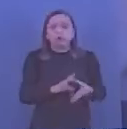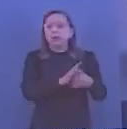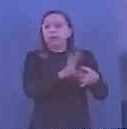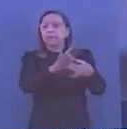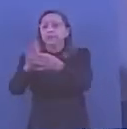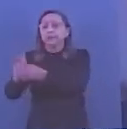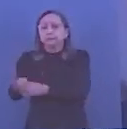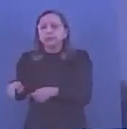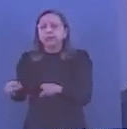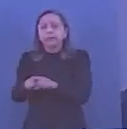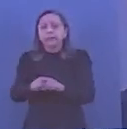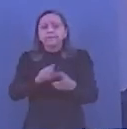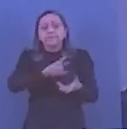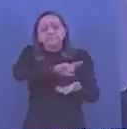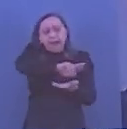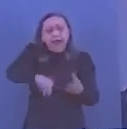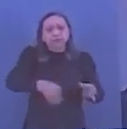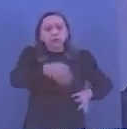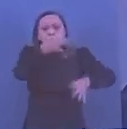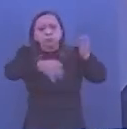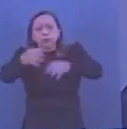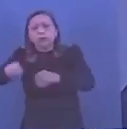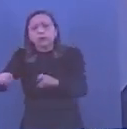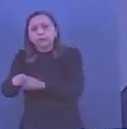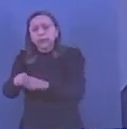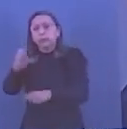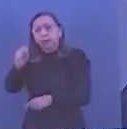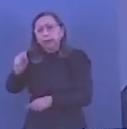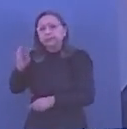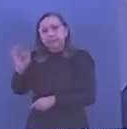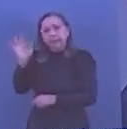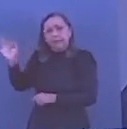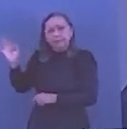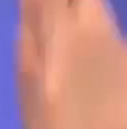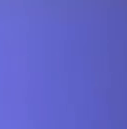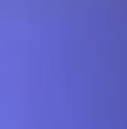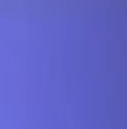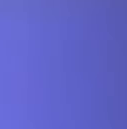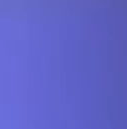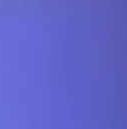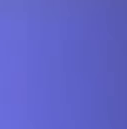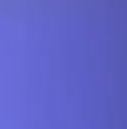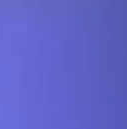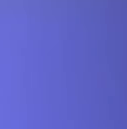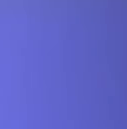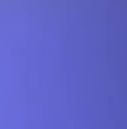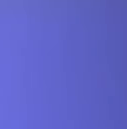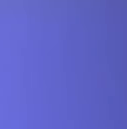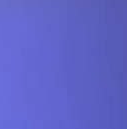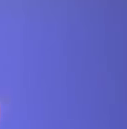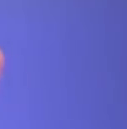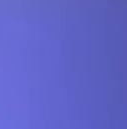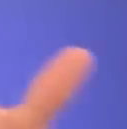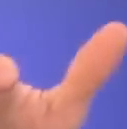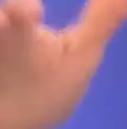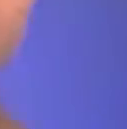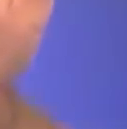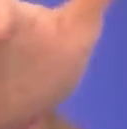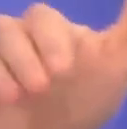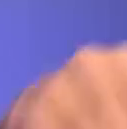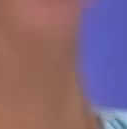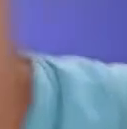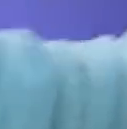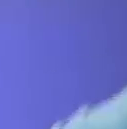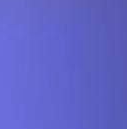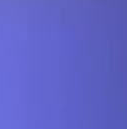país, quem tem da esquerda combativa? Porque, por exemplo, o João Paulo Rodrigues do MST, ele podia estar, por